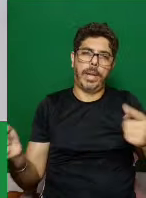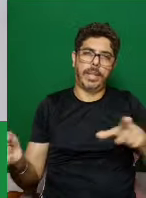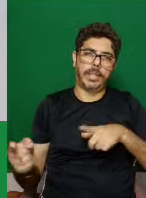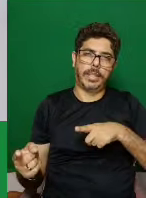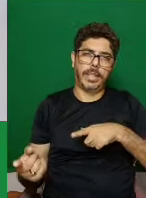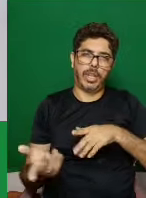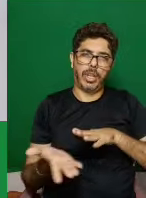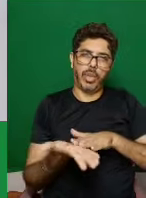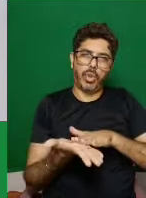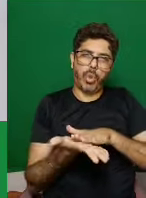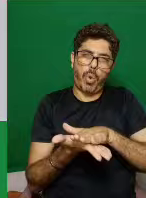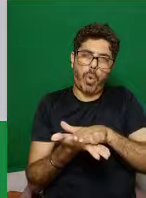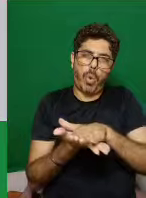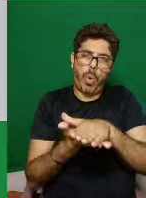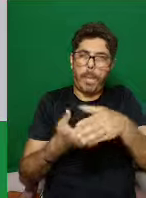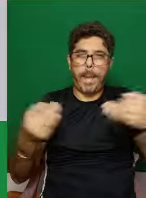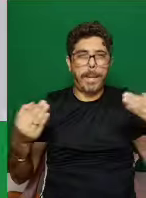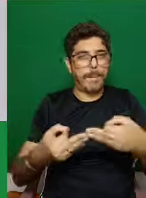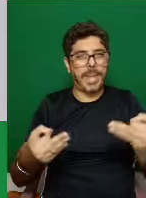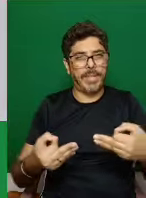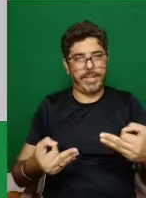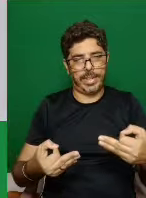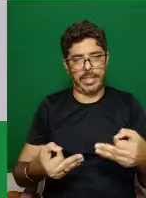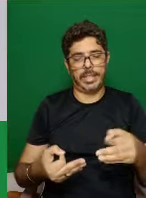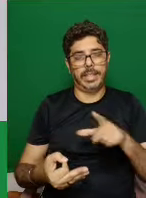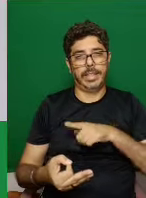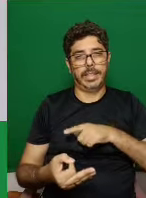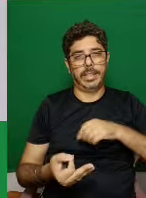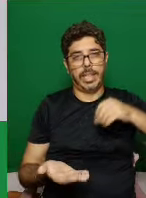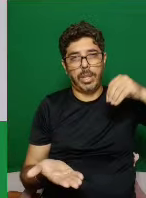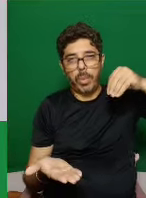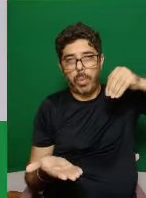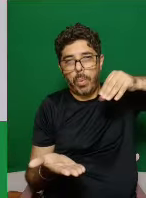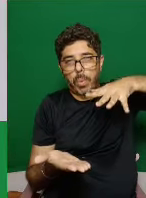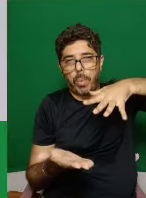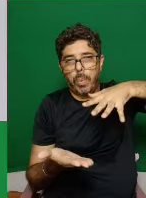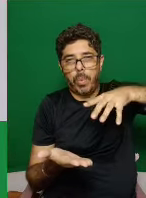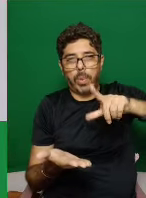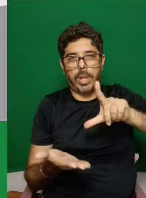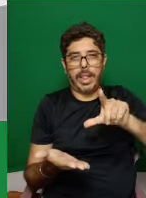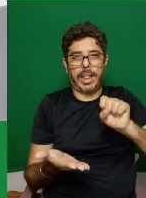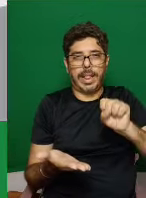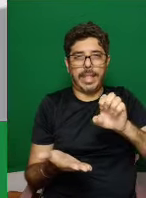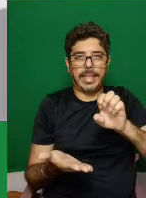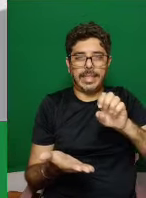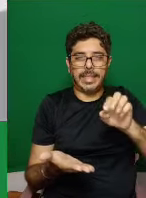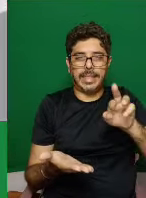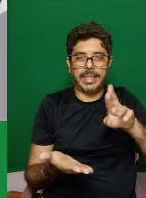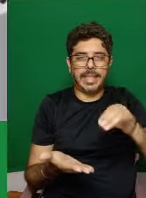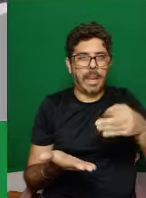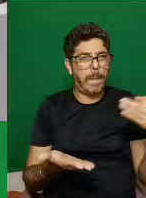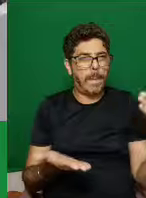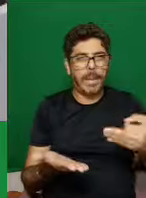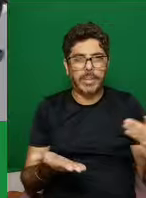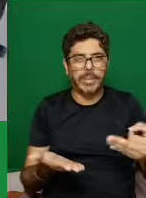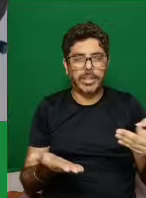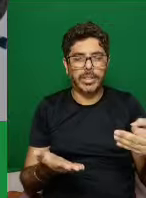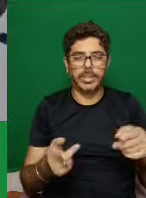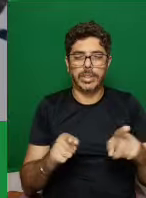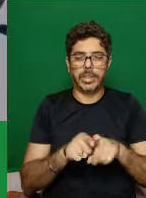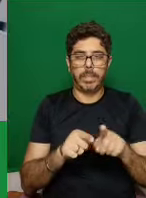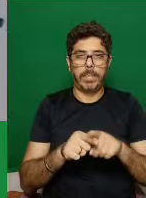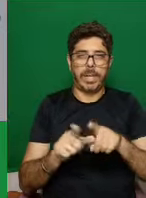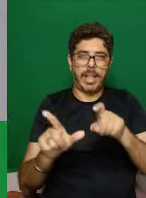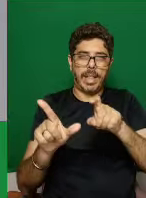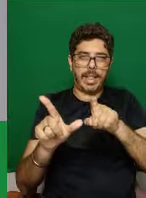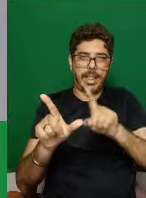essas impressoras produzem cópias de alta qualidade e, para isso, elas usam um laser para produzir uma imagem de alta